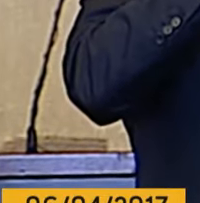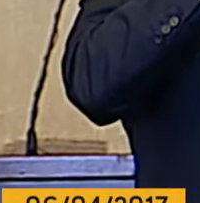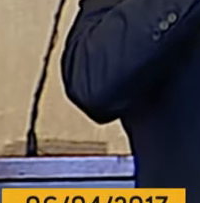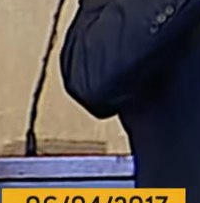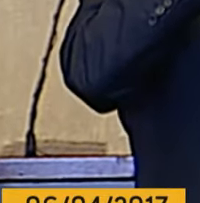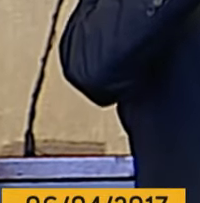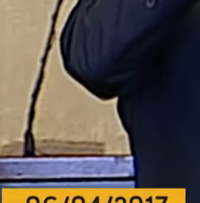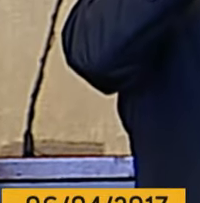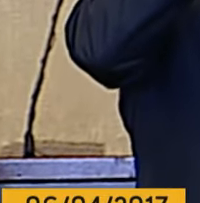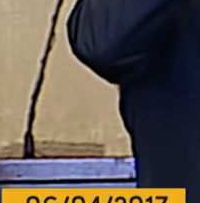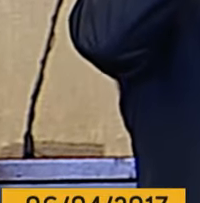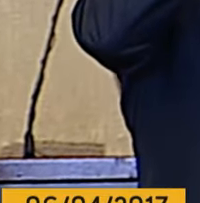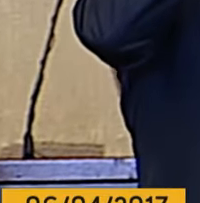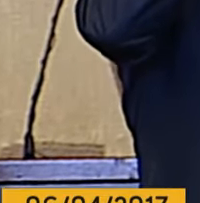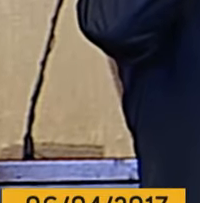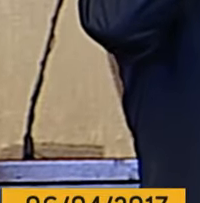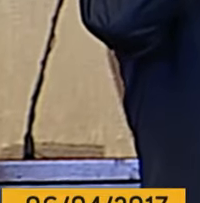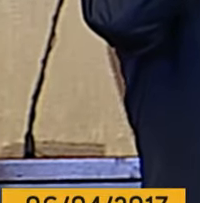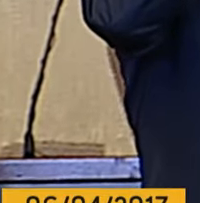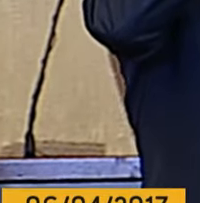e à rainha da Suécia.